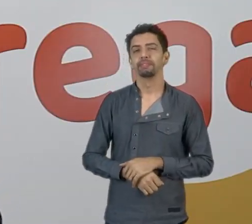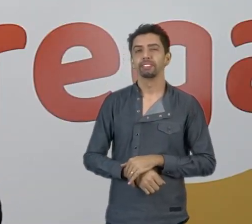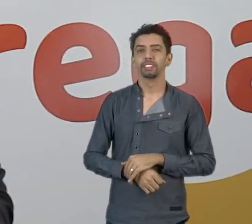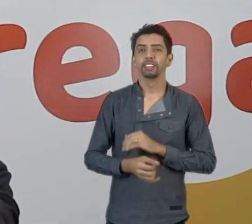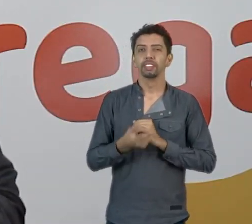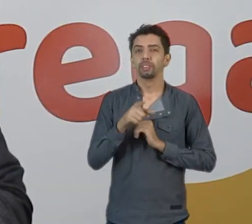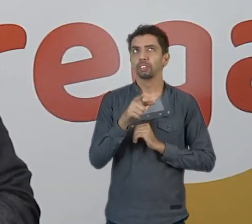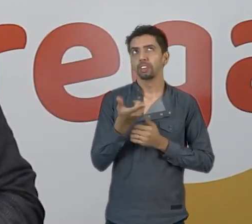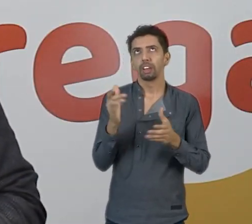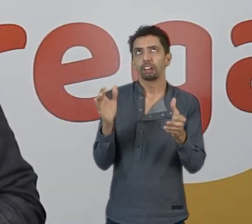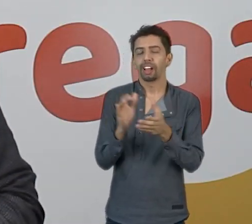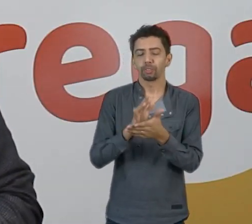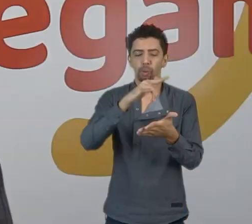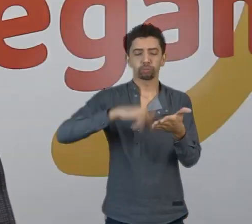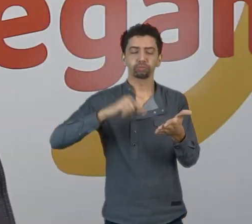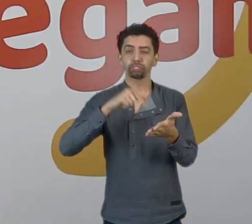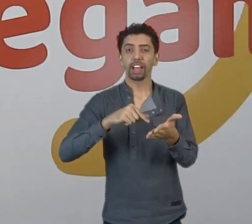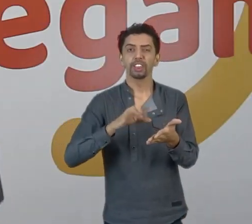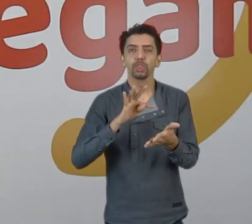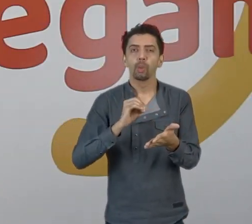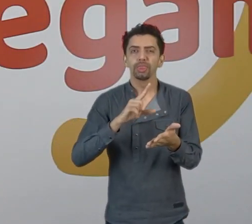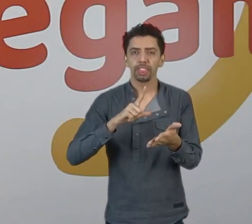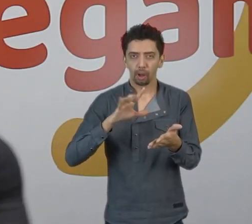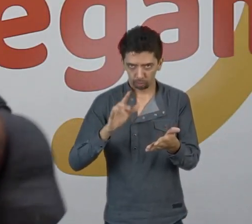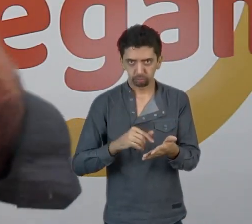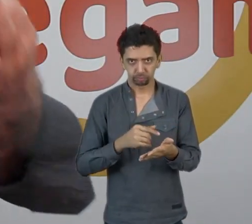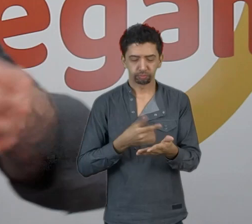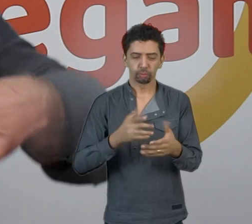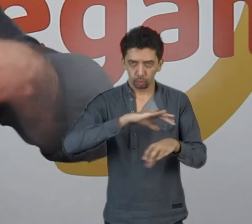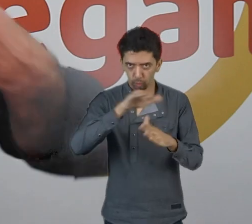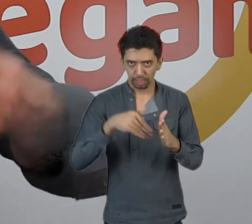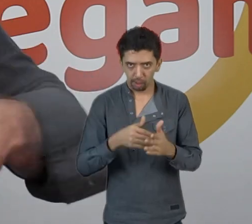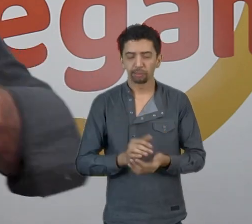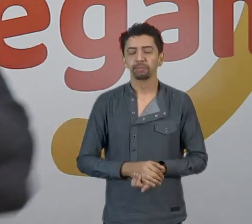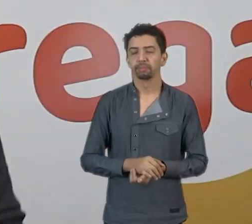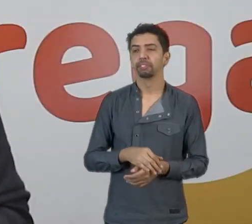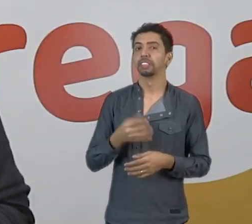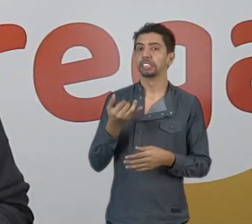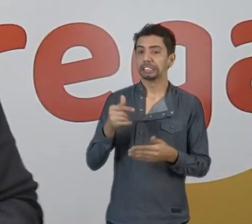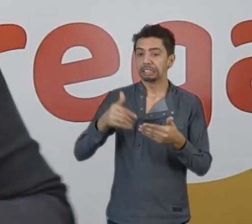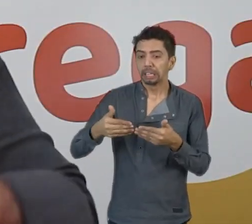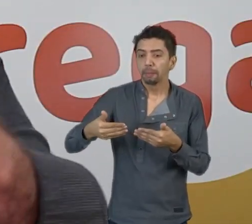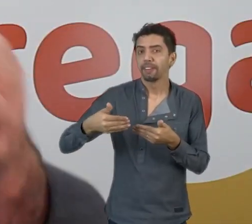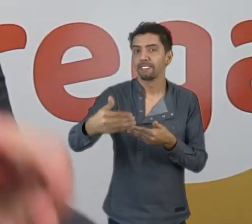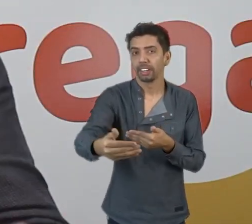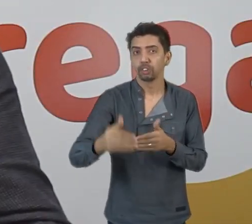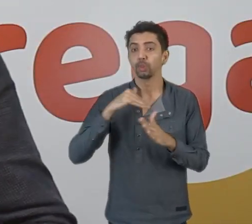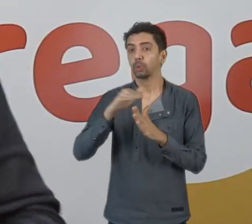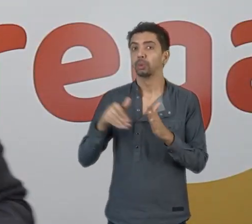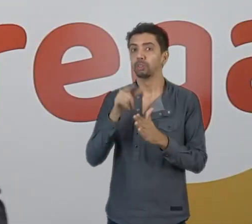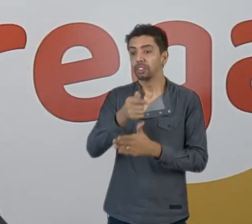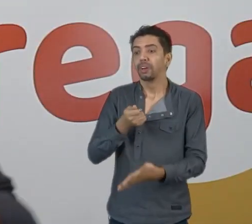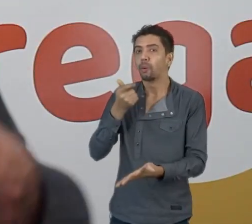enxerga quero ver exatamente quanto vale Olha bem se você casou lá Total parcial dali para frente tudo que